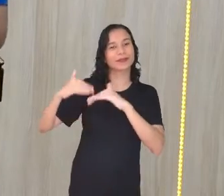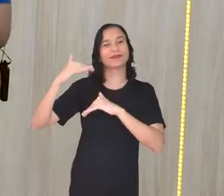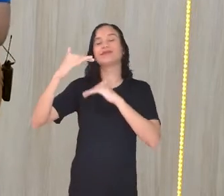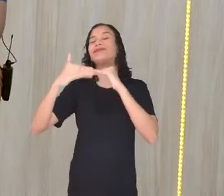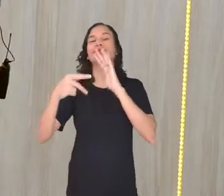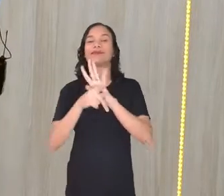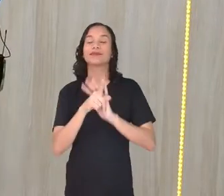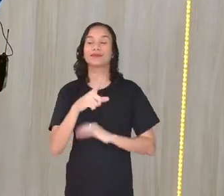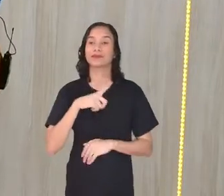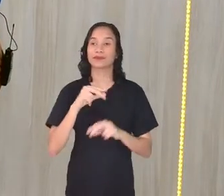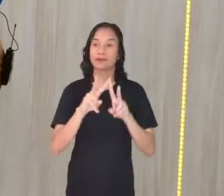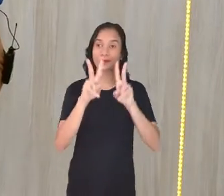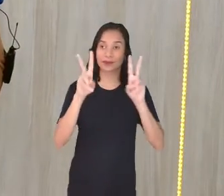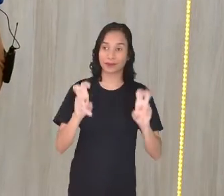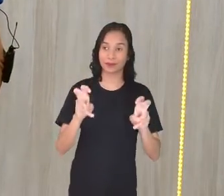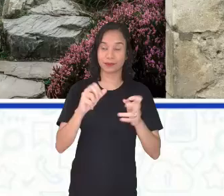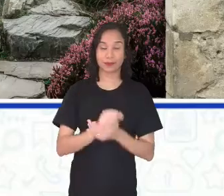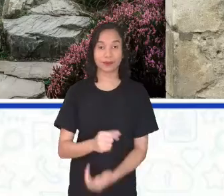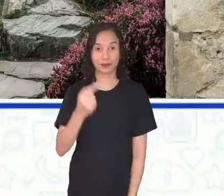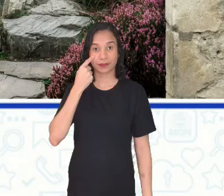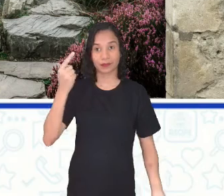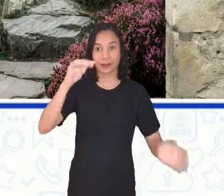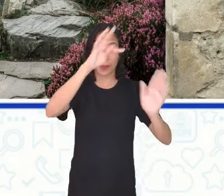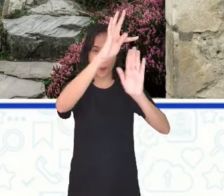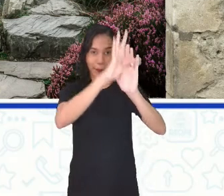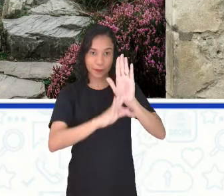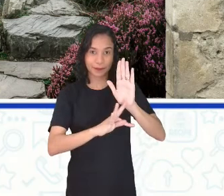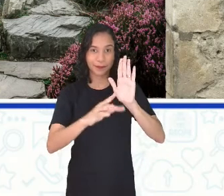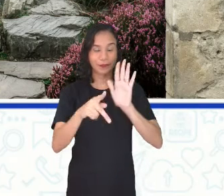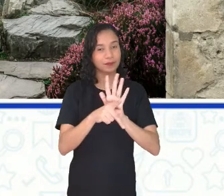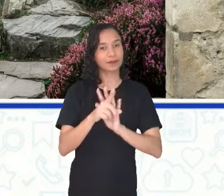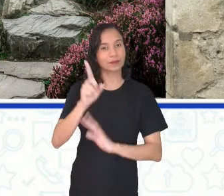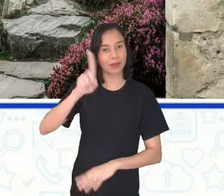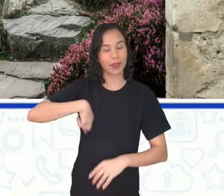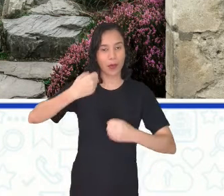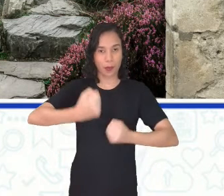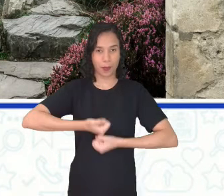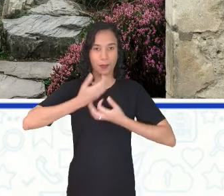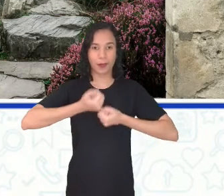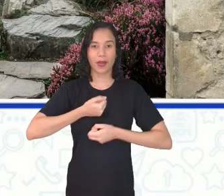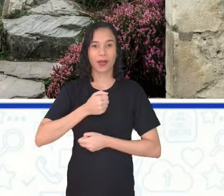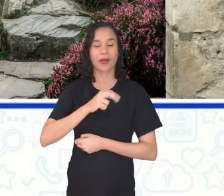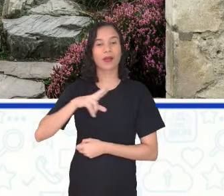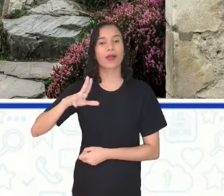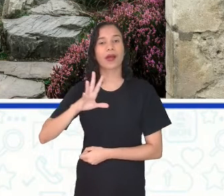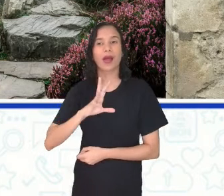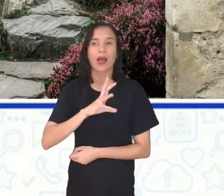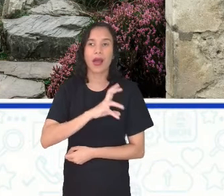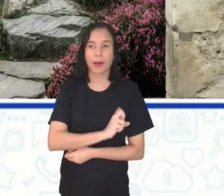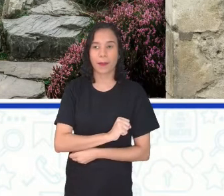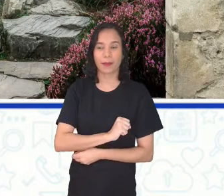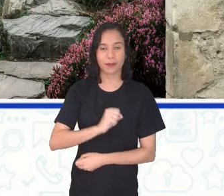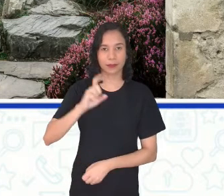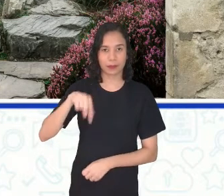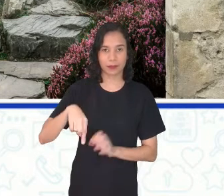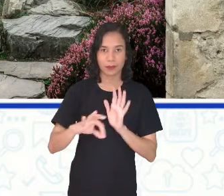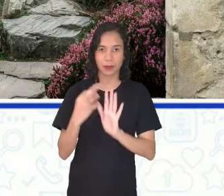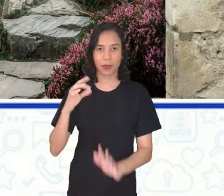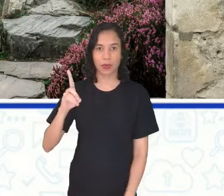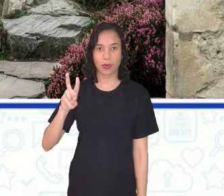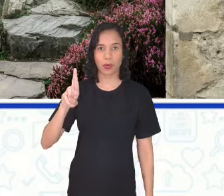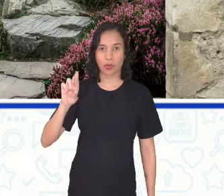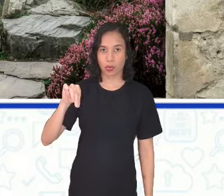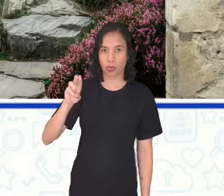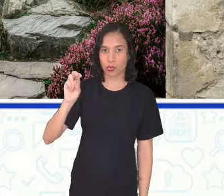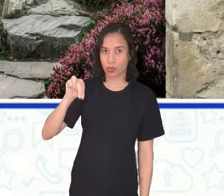conceitos sobre o assunto. Ó, eu trouxe um textinho, que na verdade é um poema, chamado Amar, de Carlos Drummond de Andrade. Então, a gente